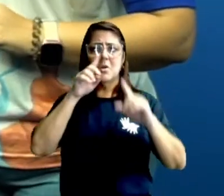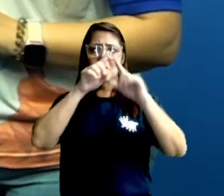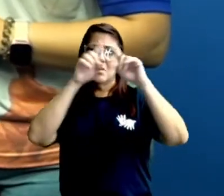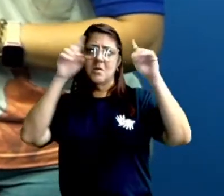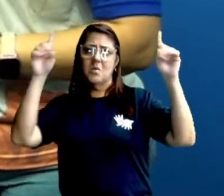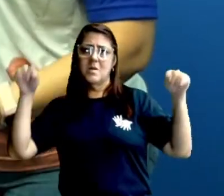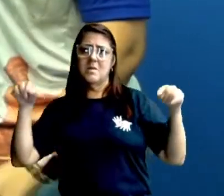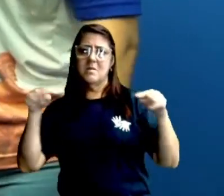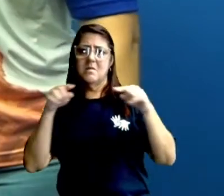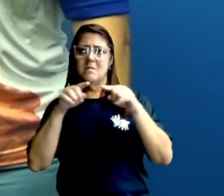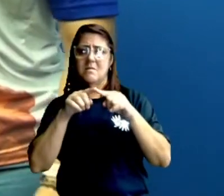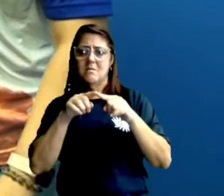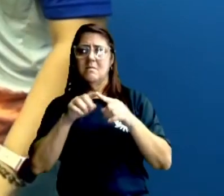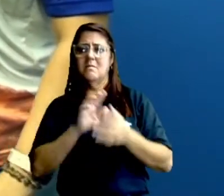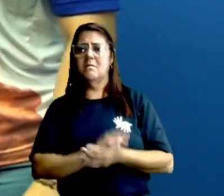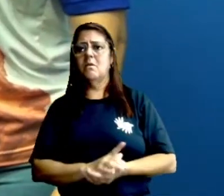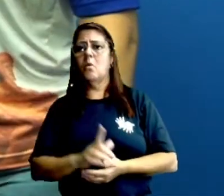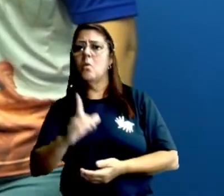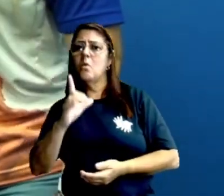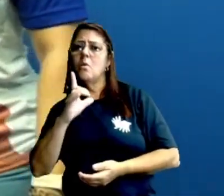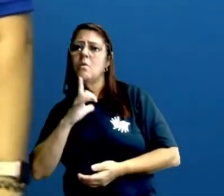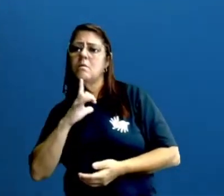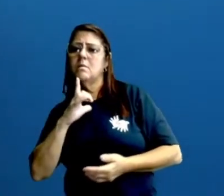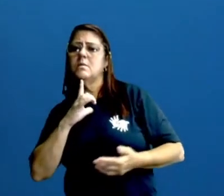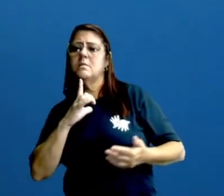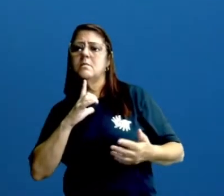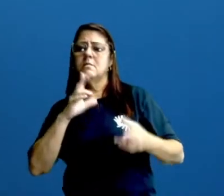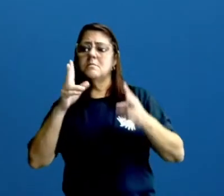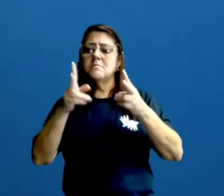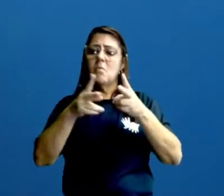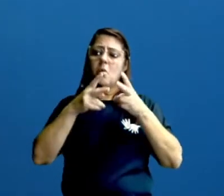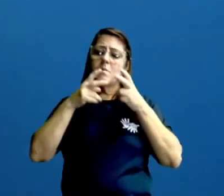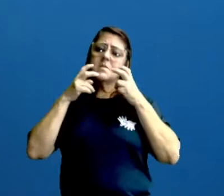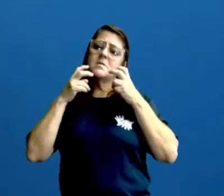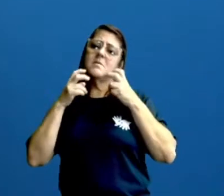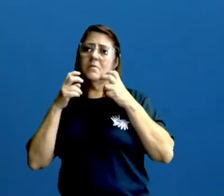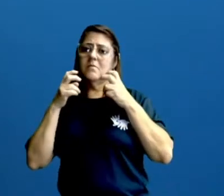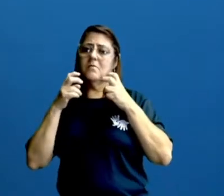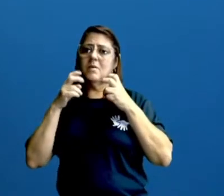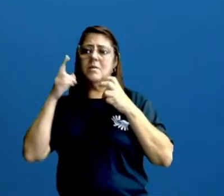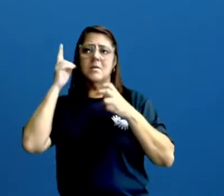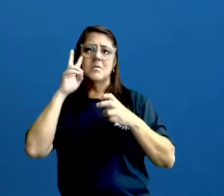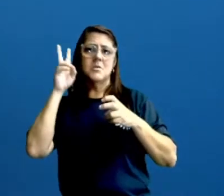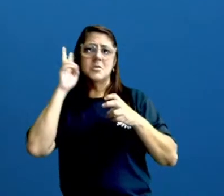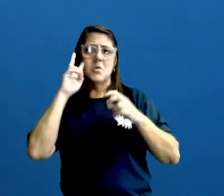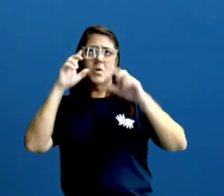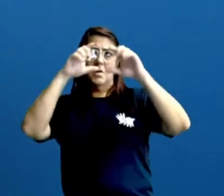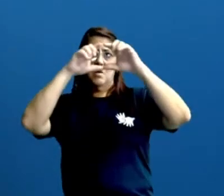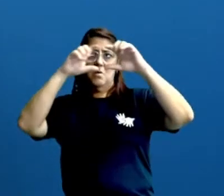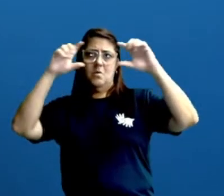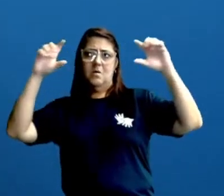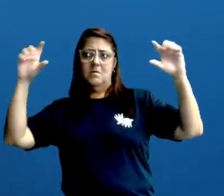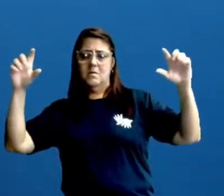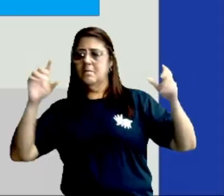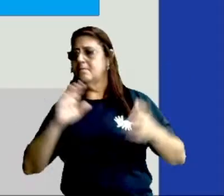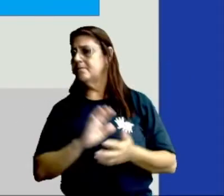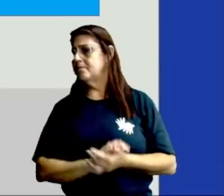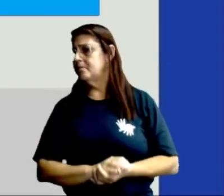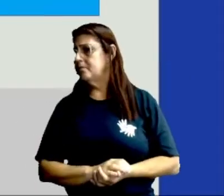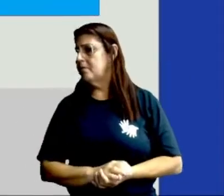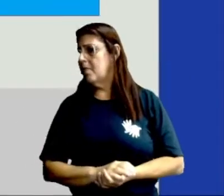quadrinhos, que é a seguinte. Quando a gente vê a história em quadrinhos, eu tenho aqui a história em quadrinhos. Vamos lá acompanhar comigo assim,